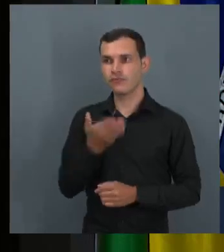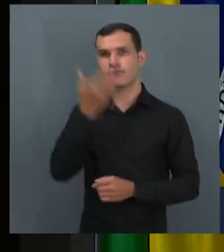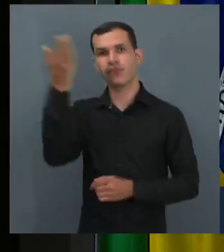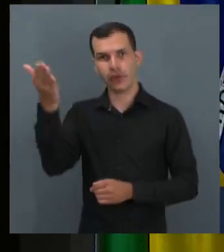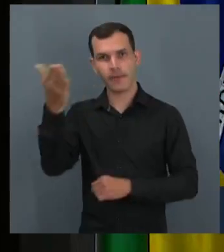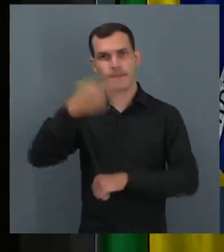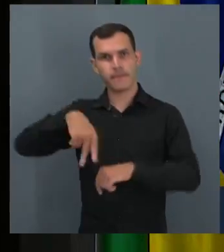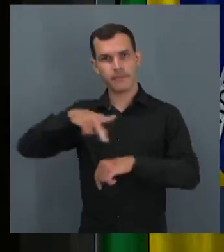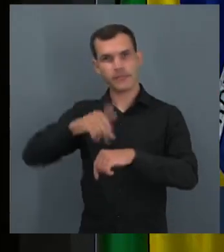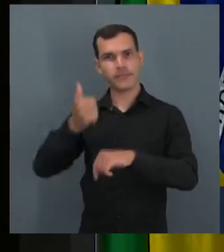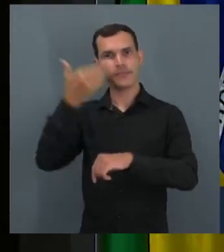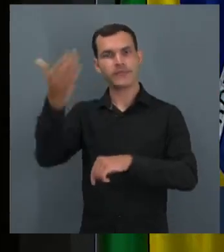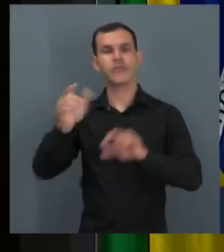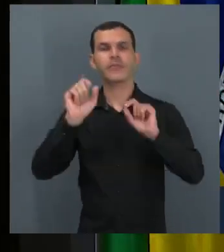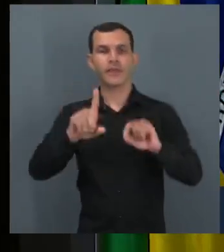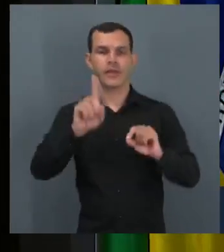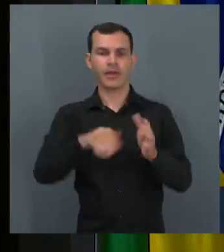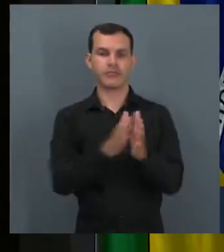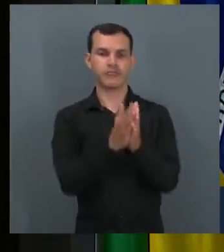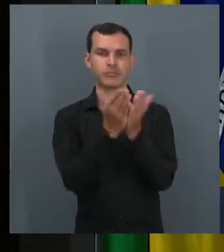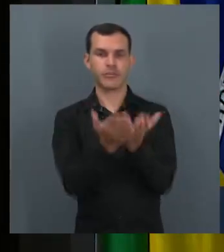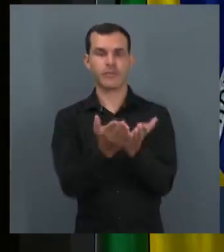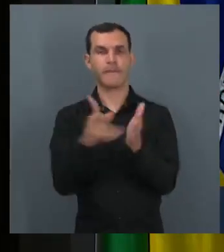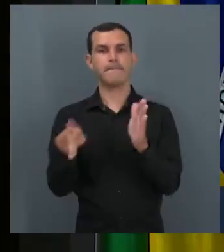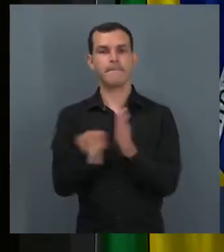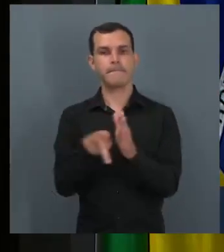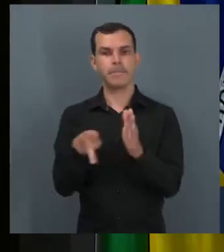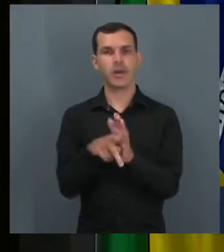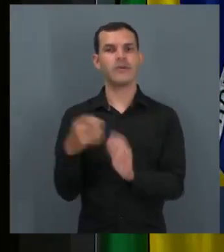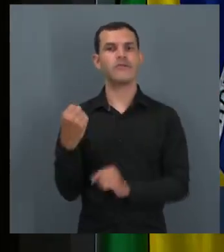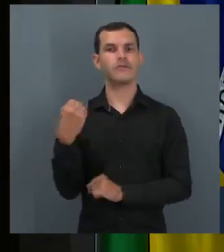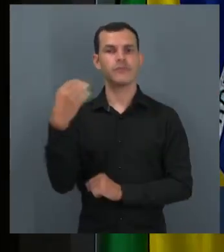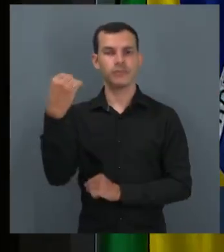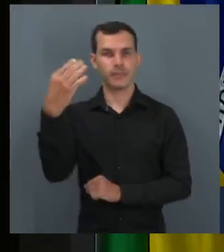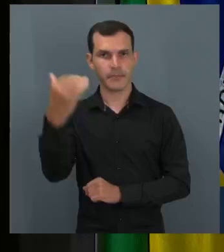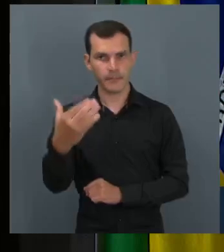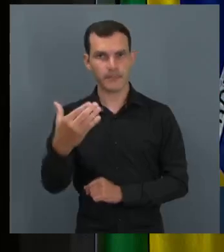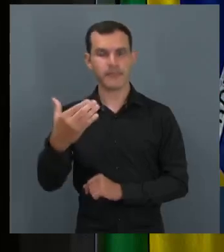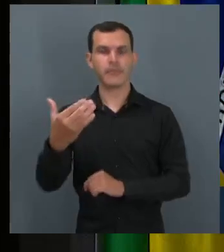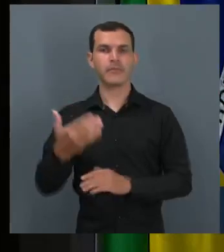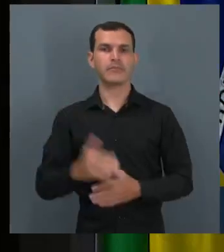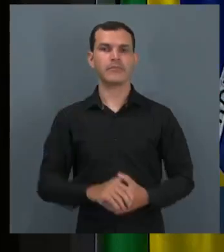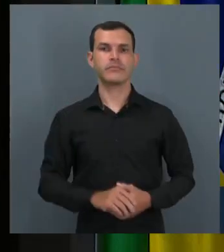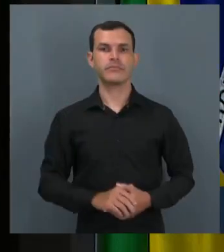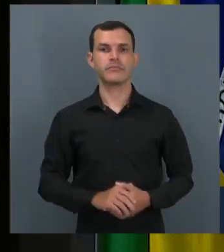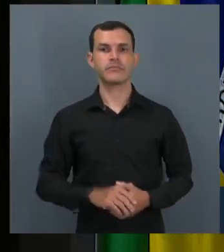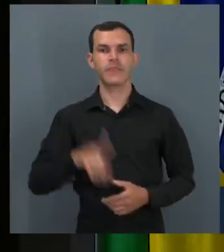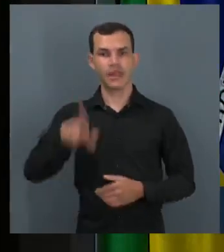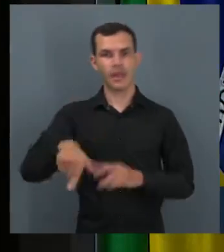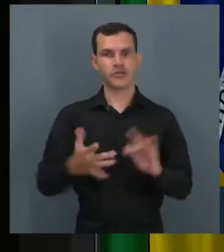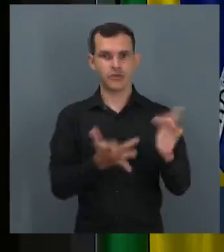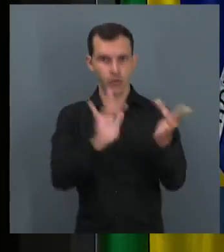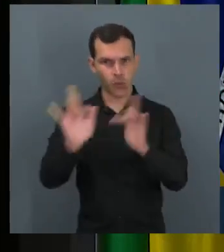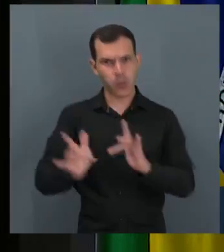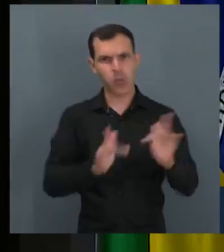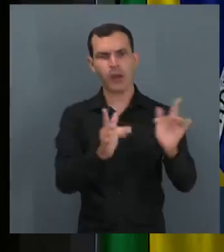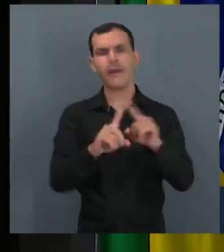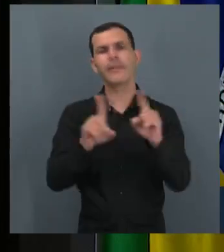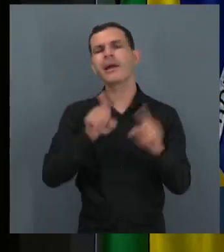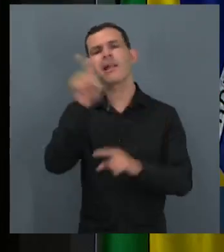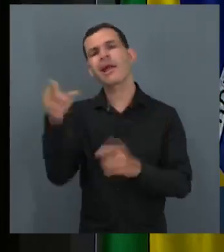ou funcional. Impedir a entrada foi um ato de desrespeito institucional e diplomático. O que é que estavam querendo